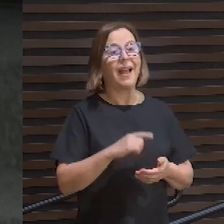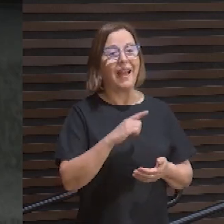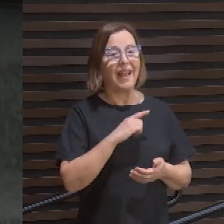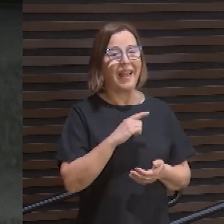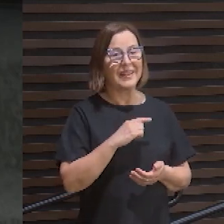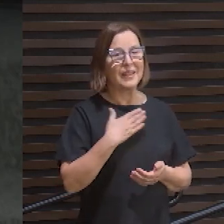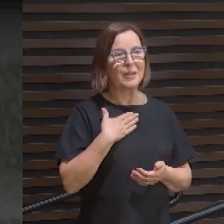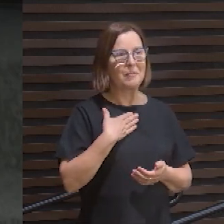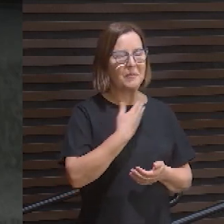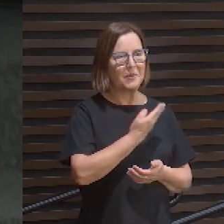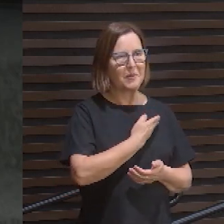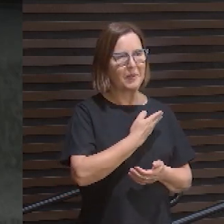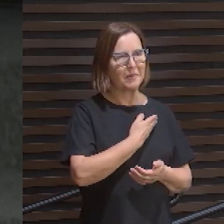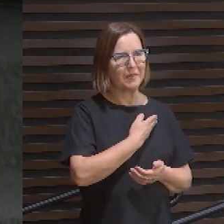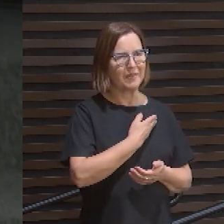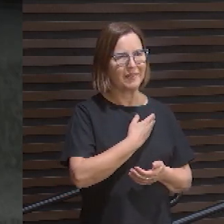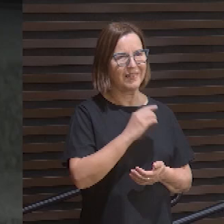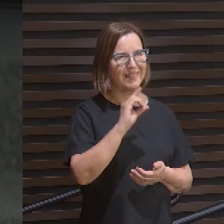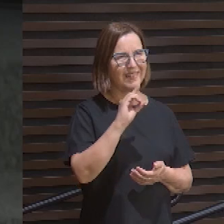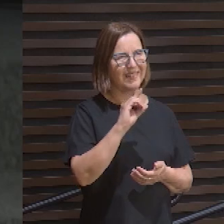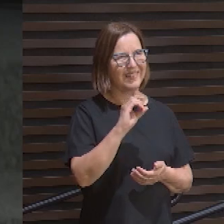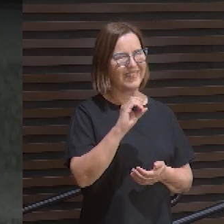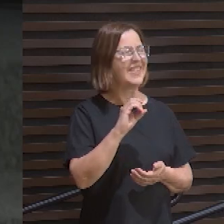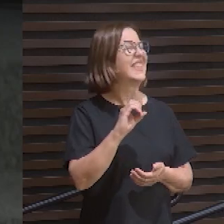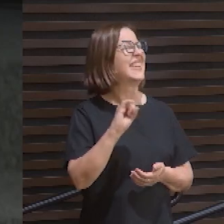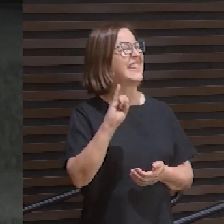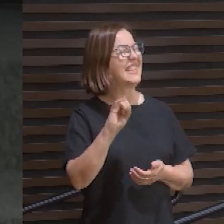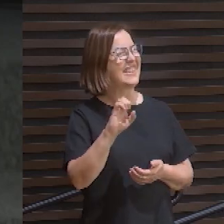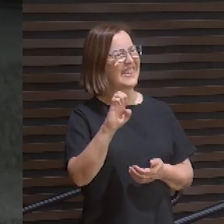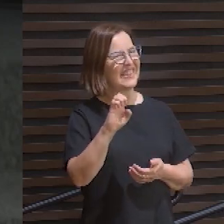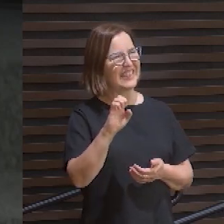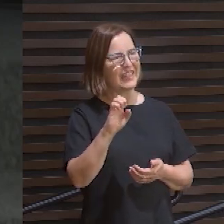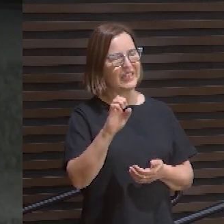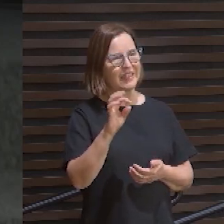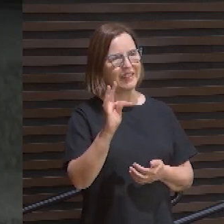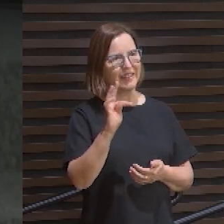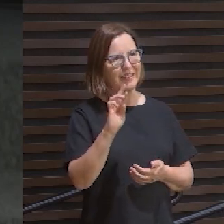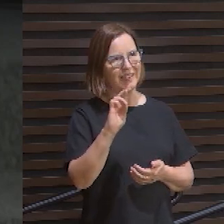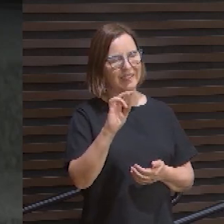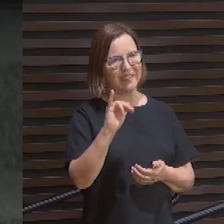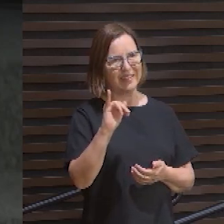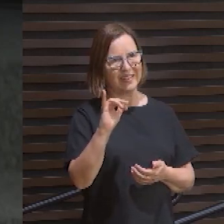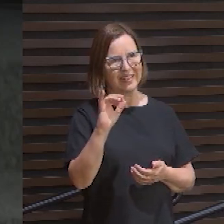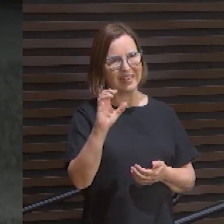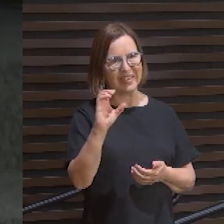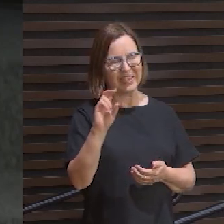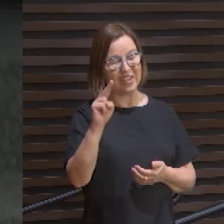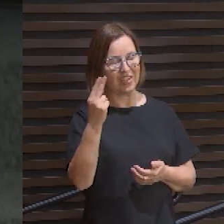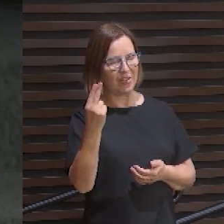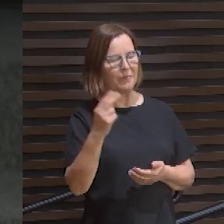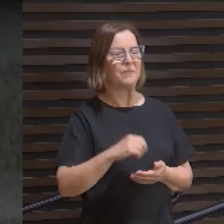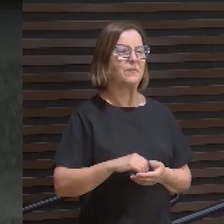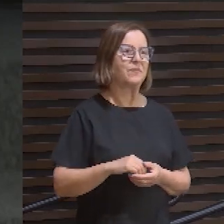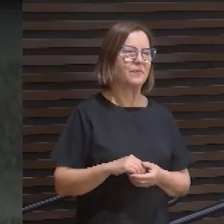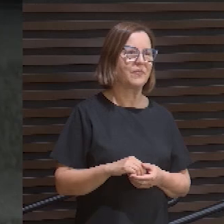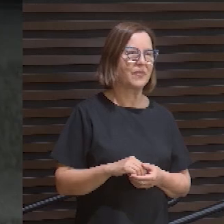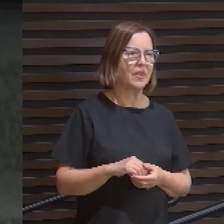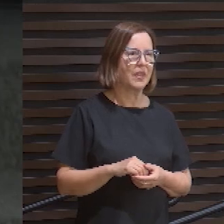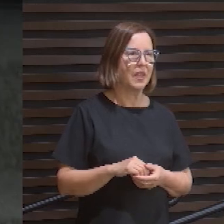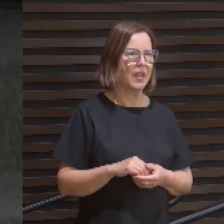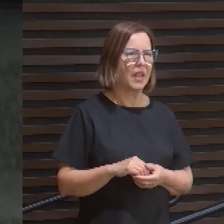amigo Dietrich Bonhoeffer. Esse homem, eu tenho uma admiração por ele, porque quando todo mundo fugiu